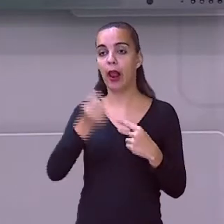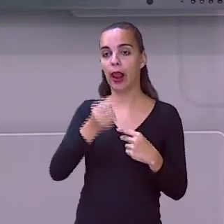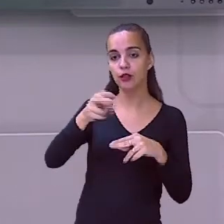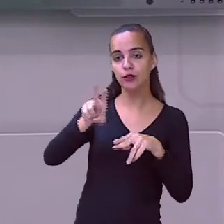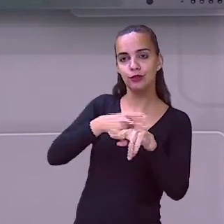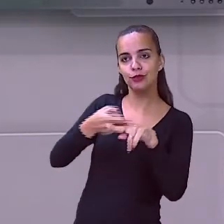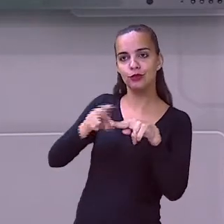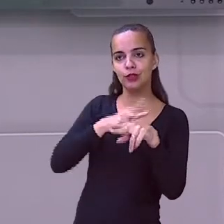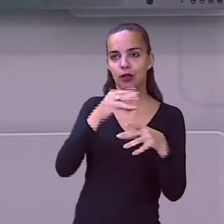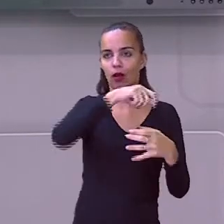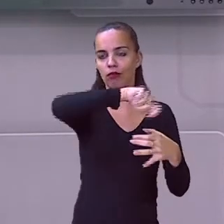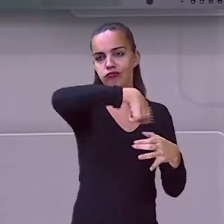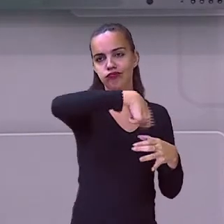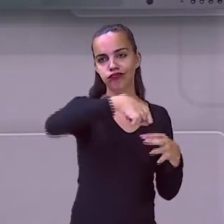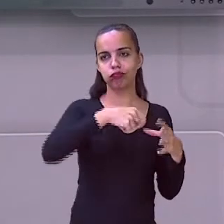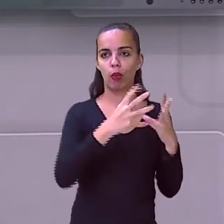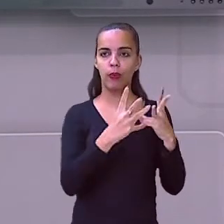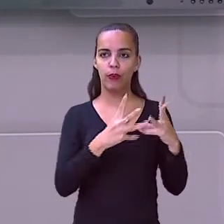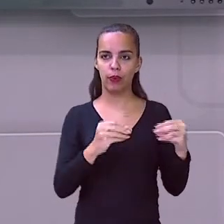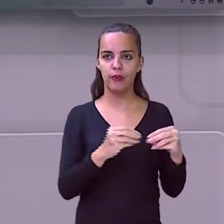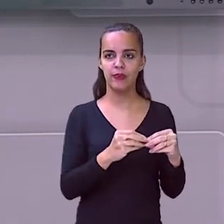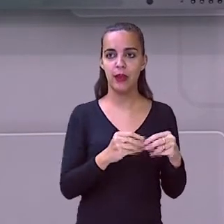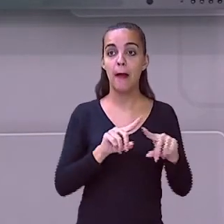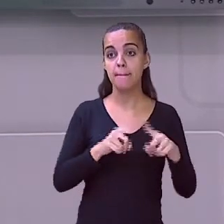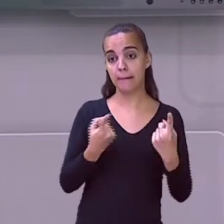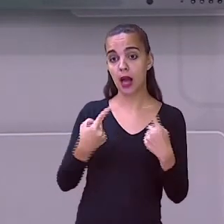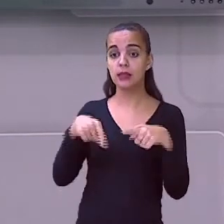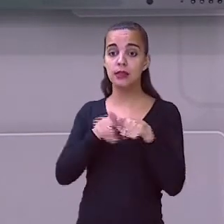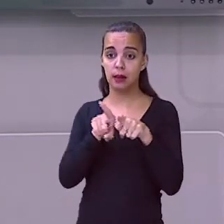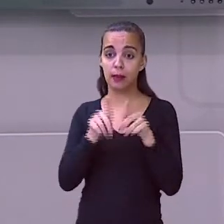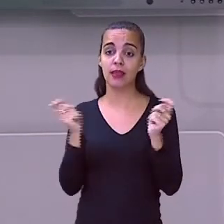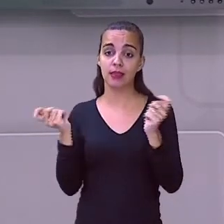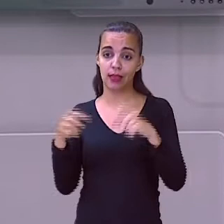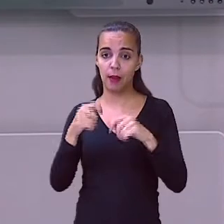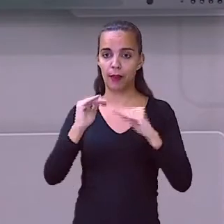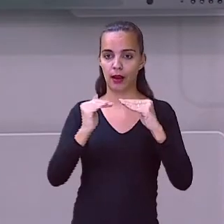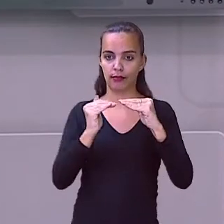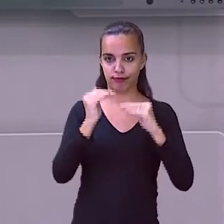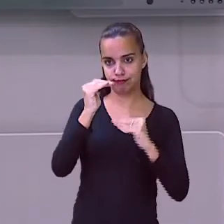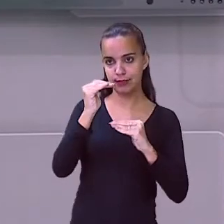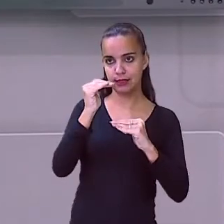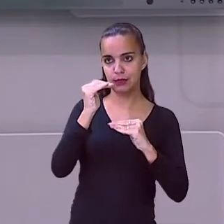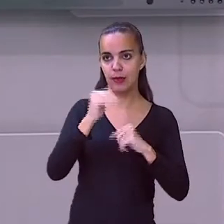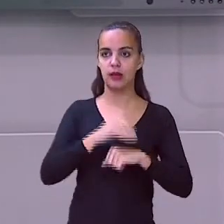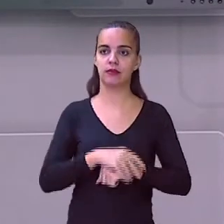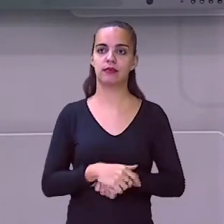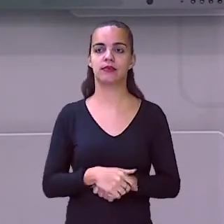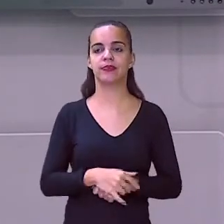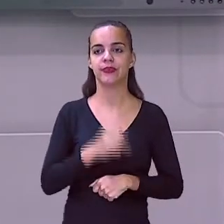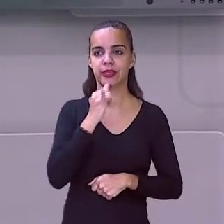água eu posso utilizá-la para separar determinados componentes. Qual é o